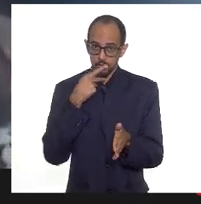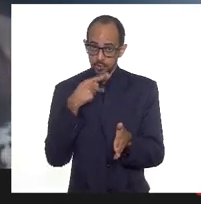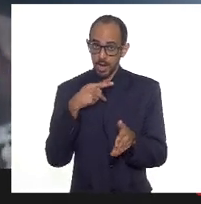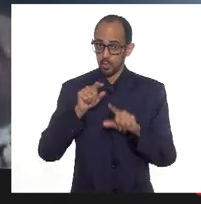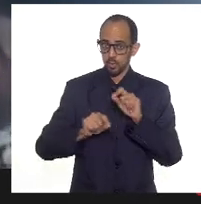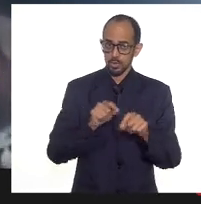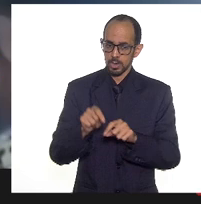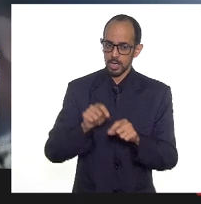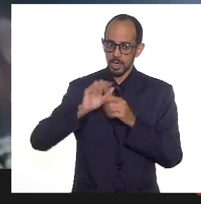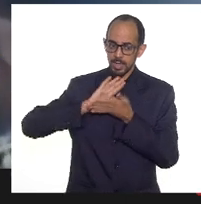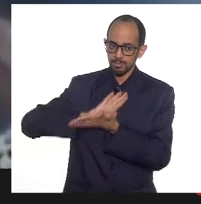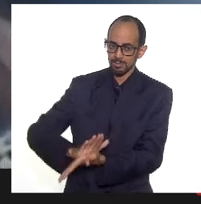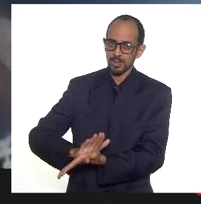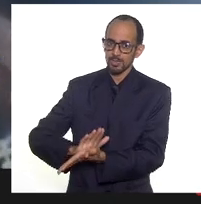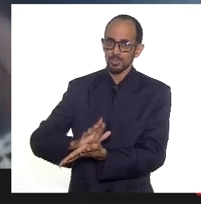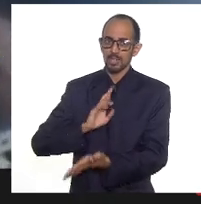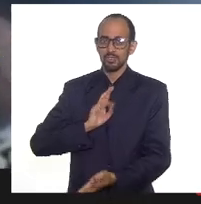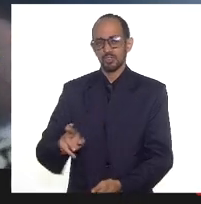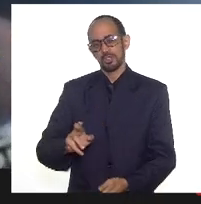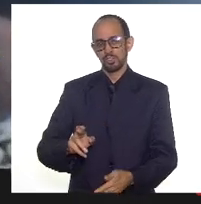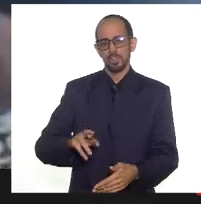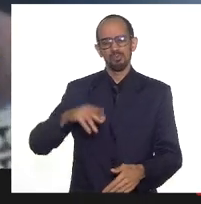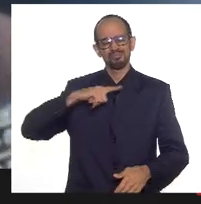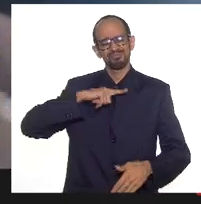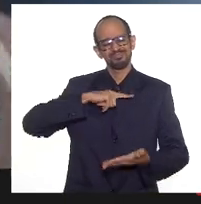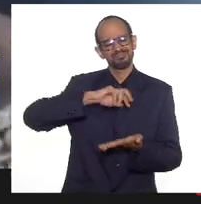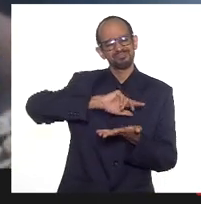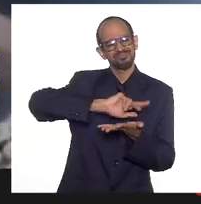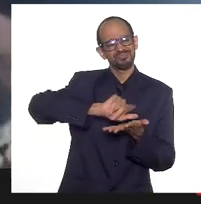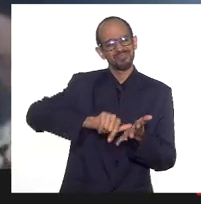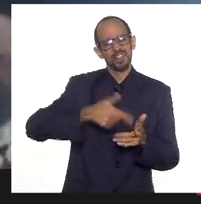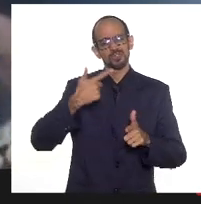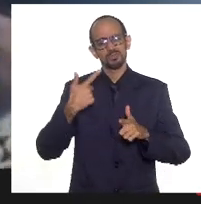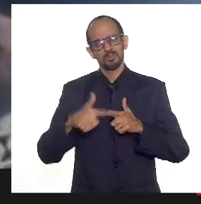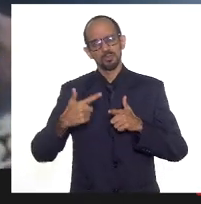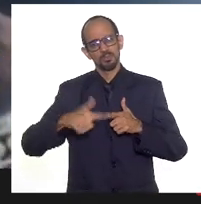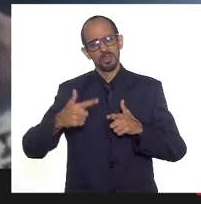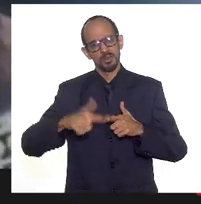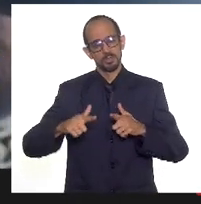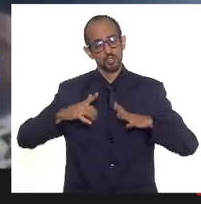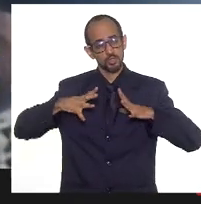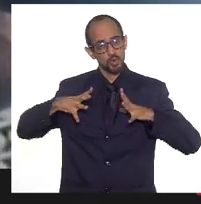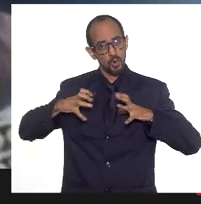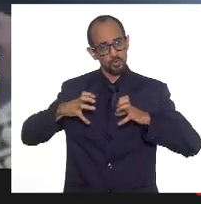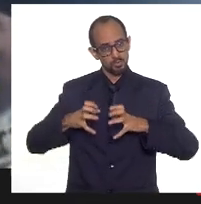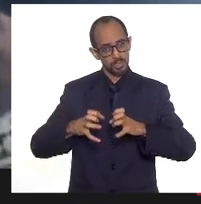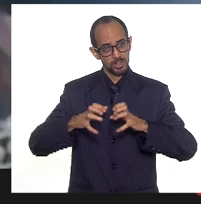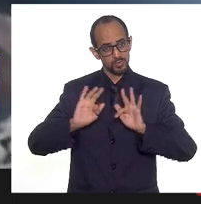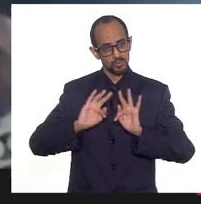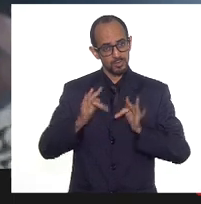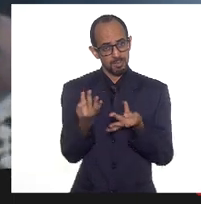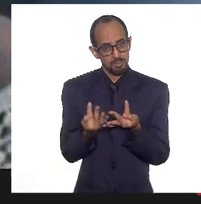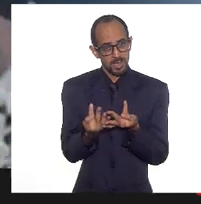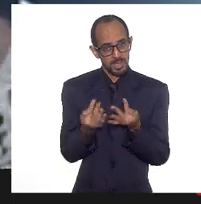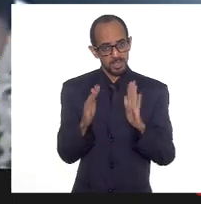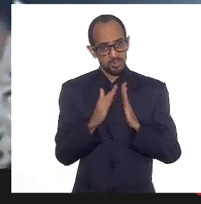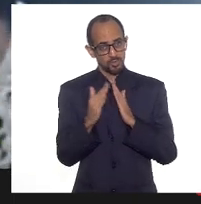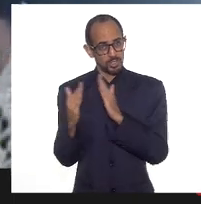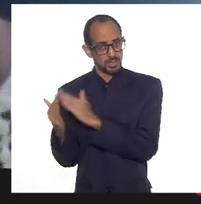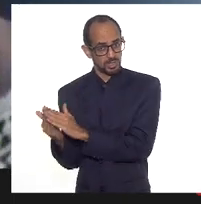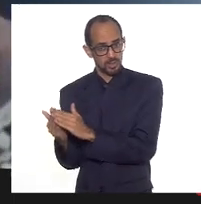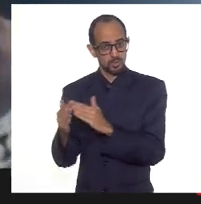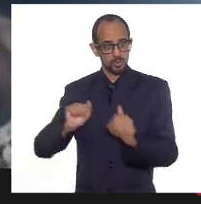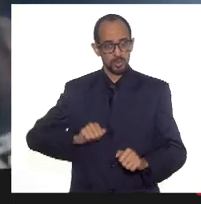eu encontrei diferentes tipos de problemas, né? Os conflitos familiares entre vizinhos, ataques feitos no âmbito